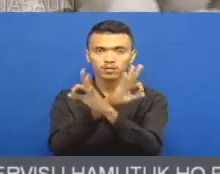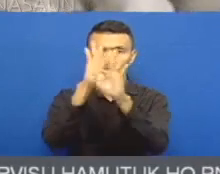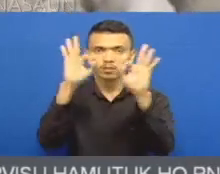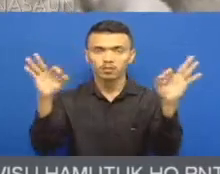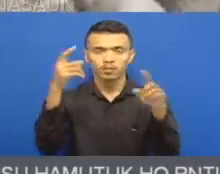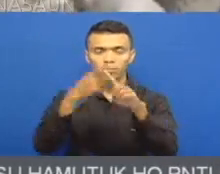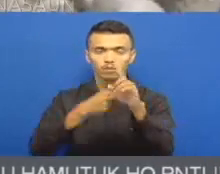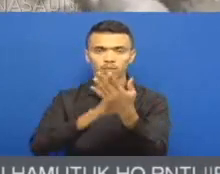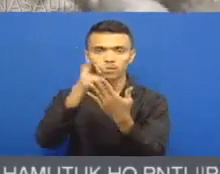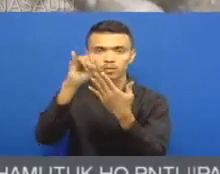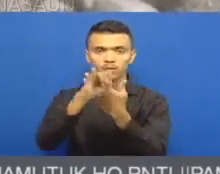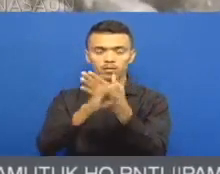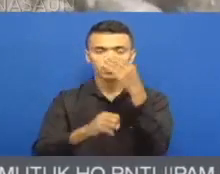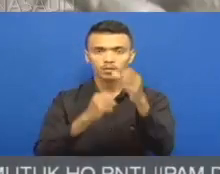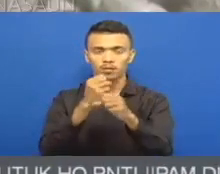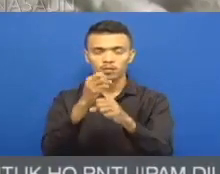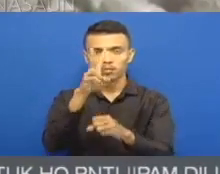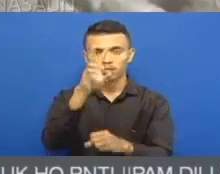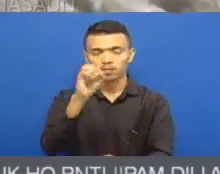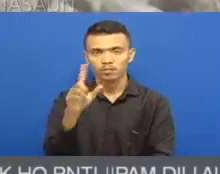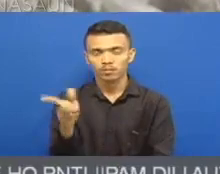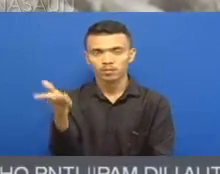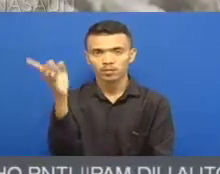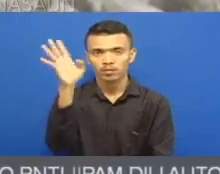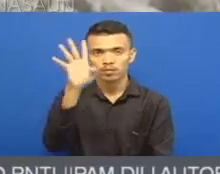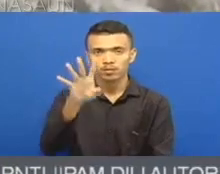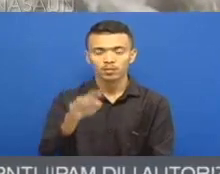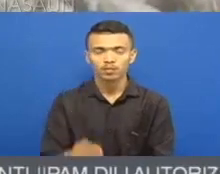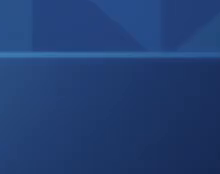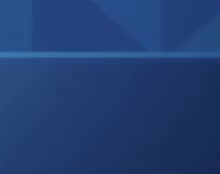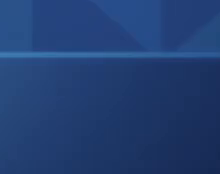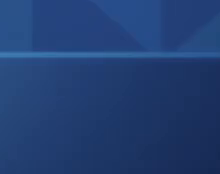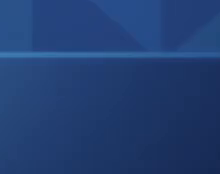rihu ruaronu racing hat husi bauko Pedro Almeida RTTeli.